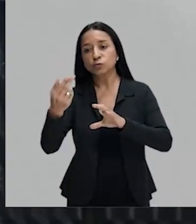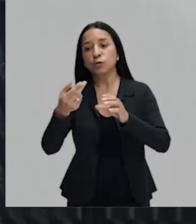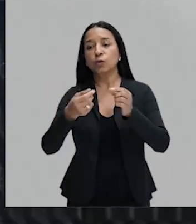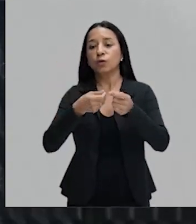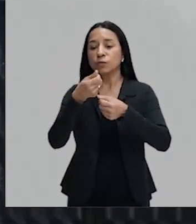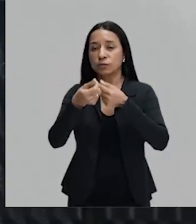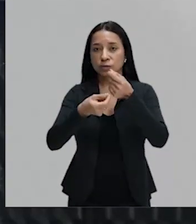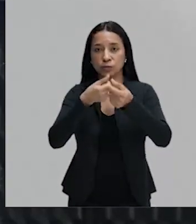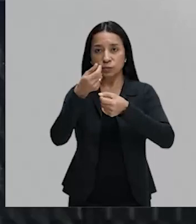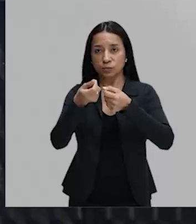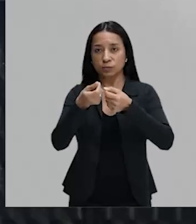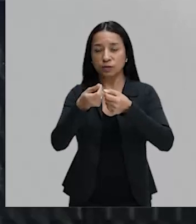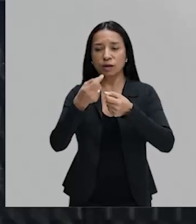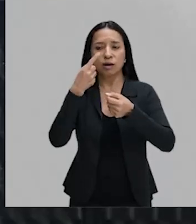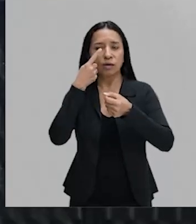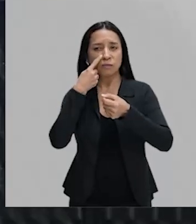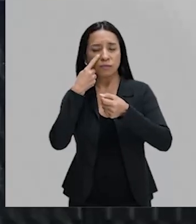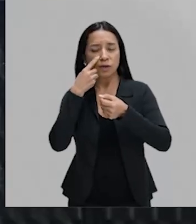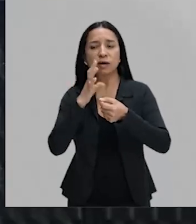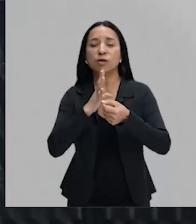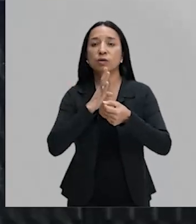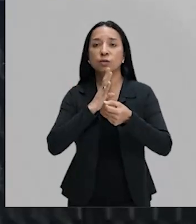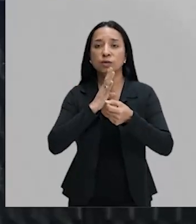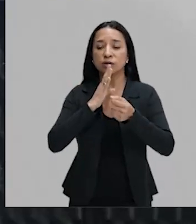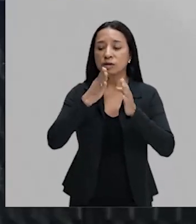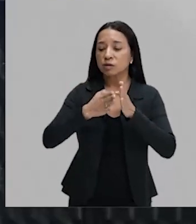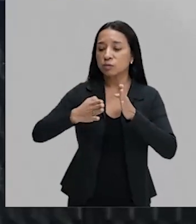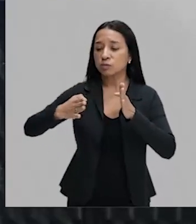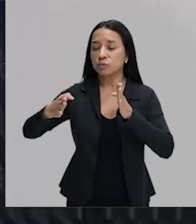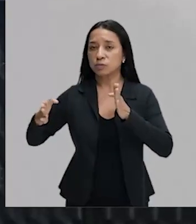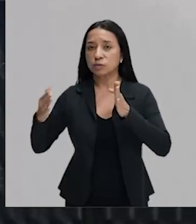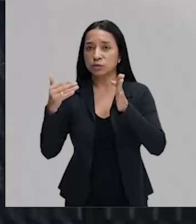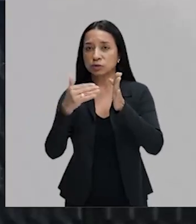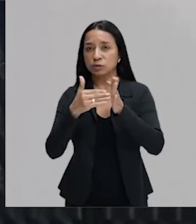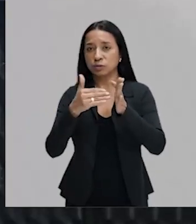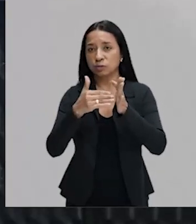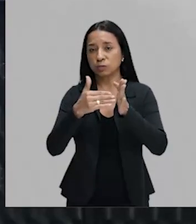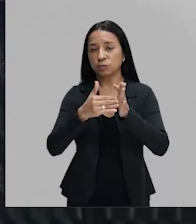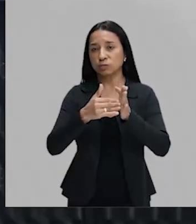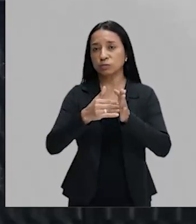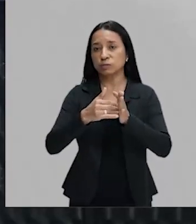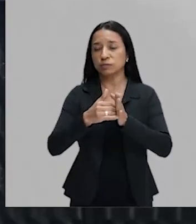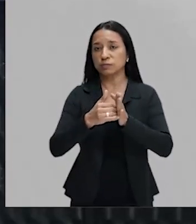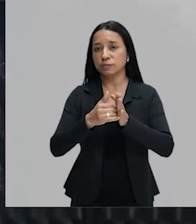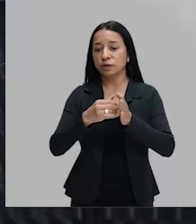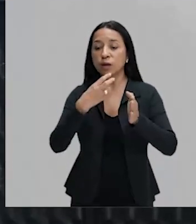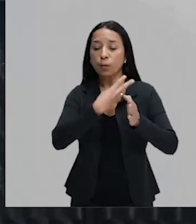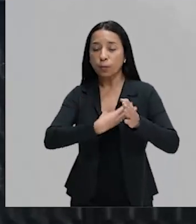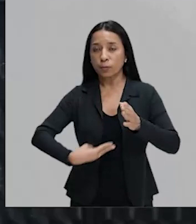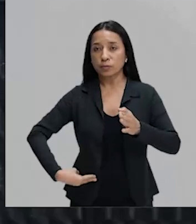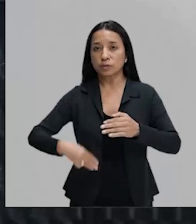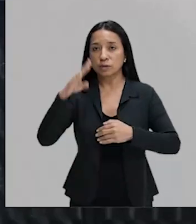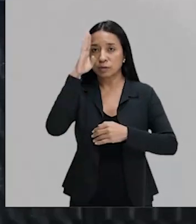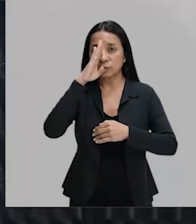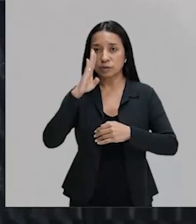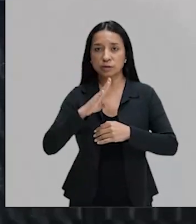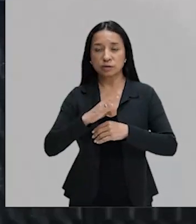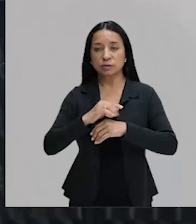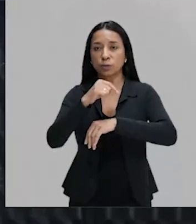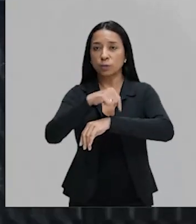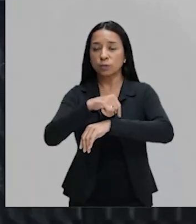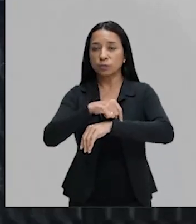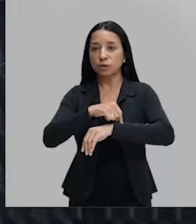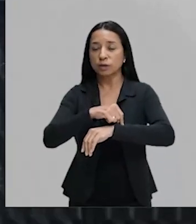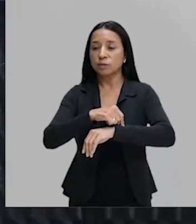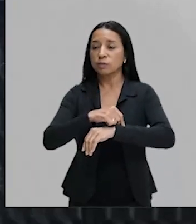desdobramento da nossa economia durante a última fase da monarquia brasileira. Período ali que